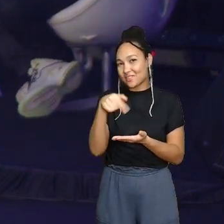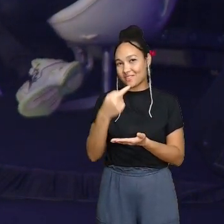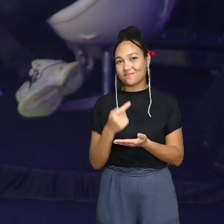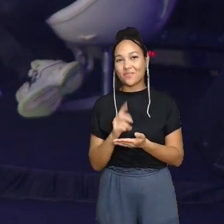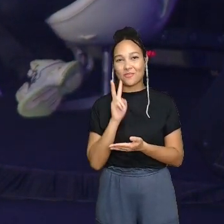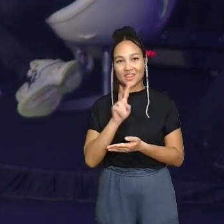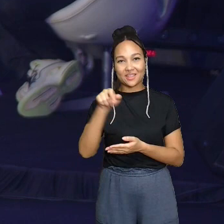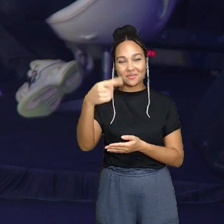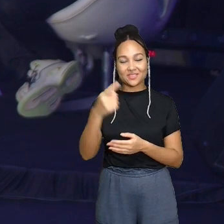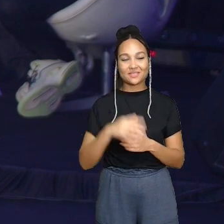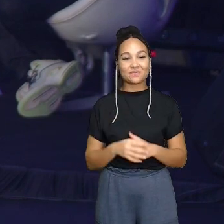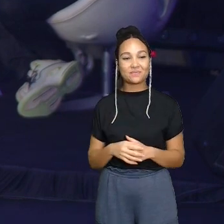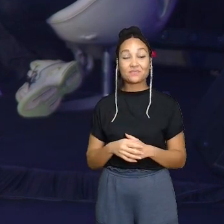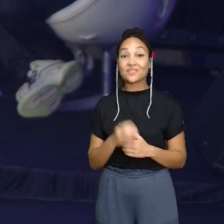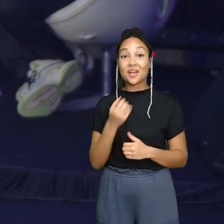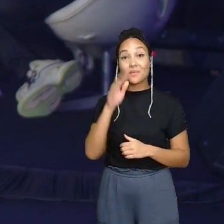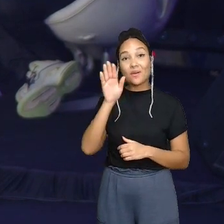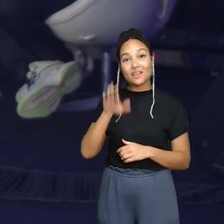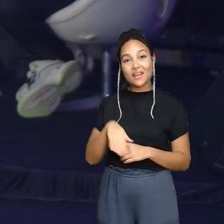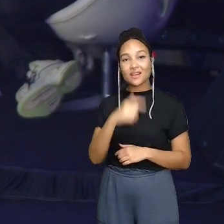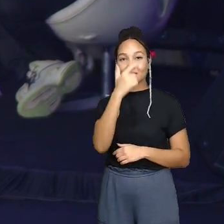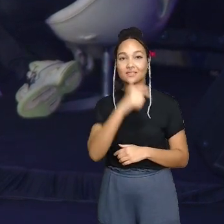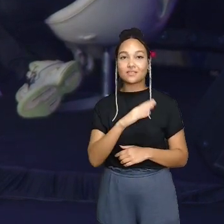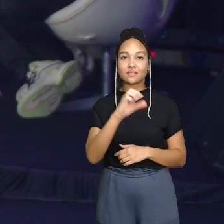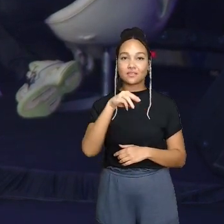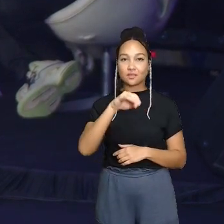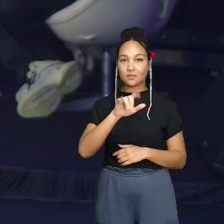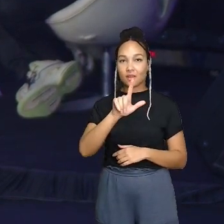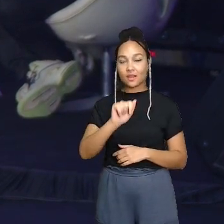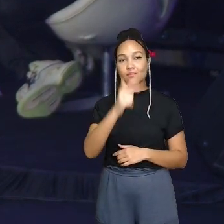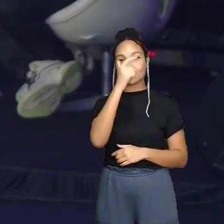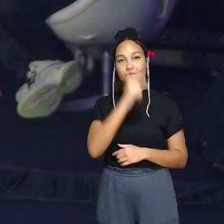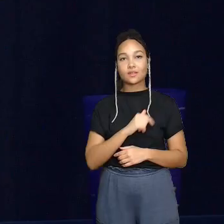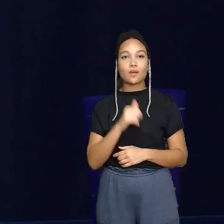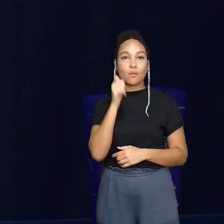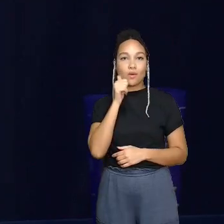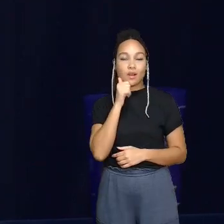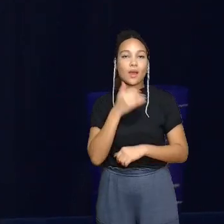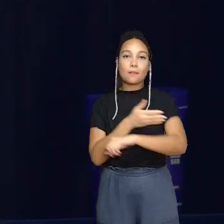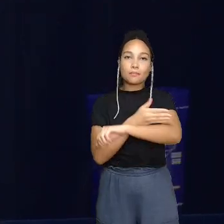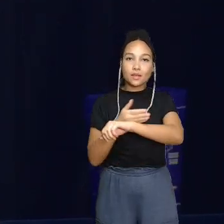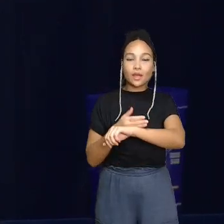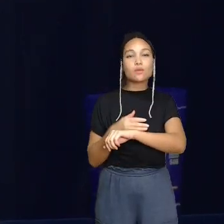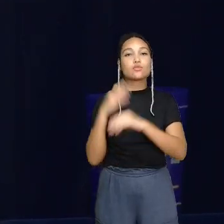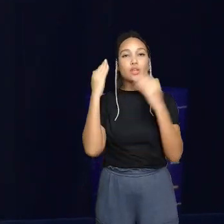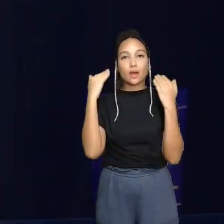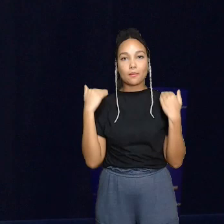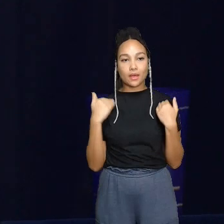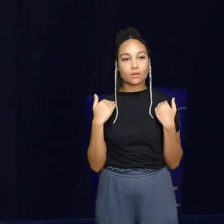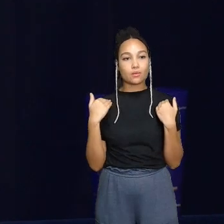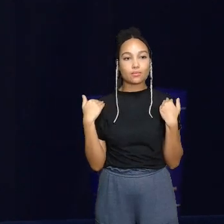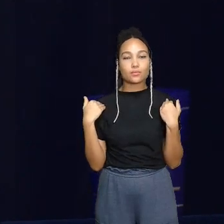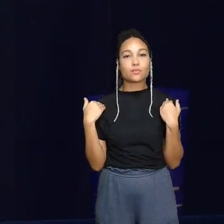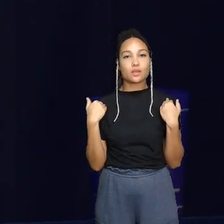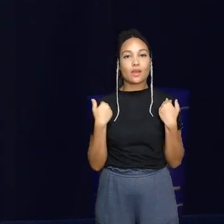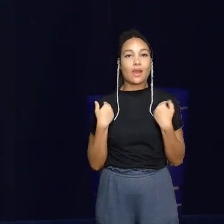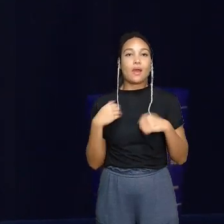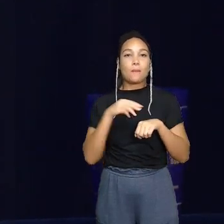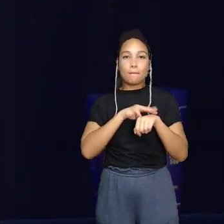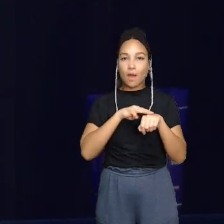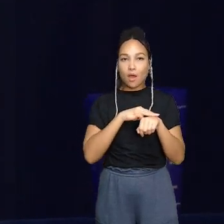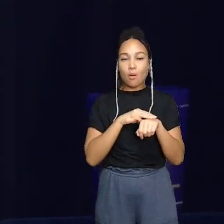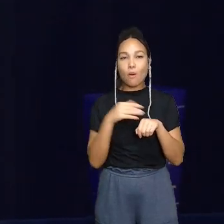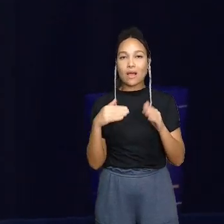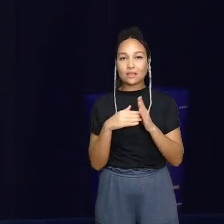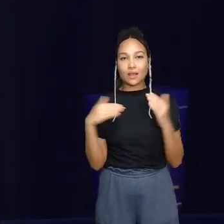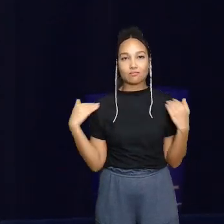Boa tarde, pessoal. Eu sou a Camila. Eu sou uma mulher branca, de cabelos castanhos, até aproximadamente a altura do peito. E